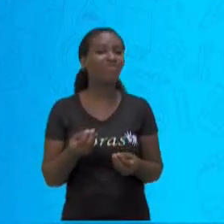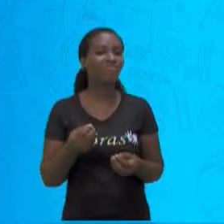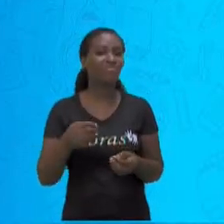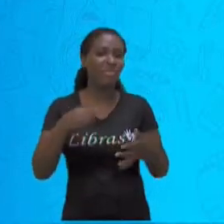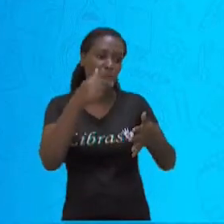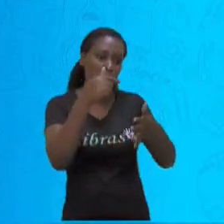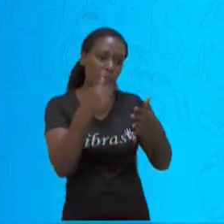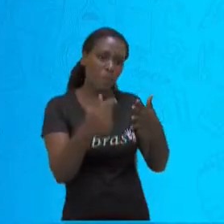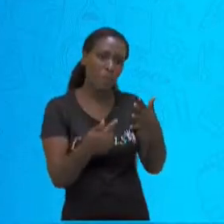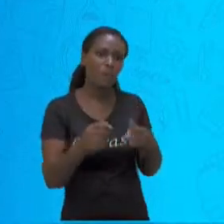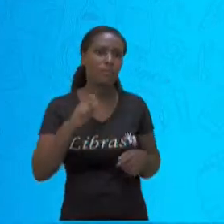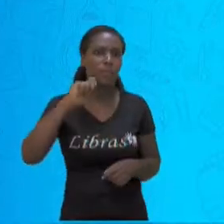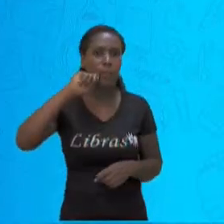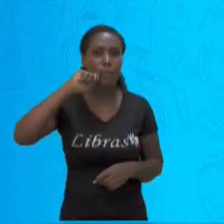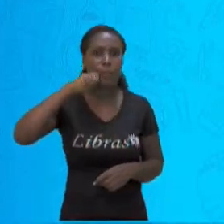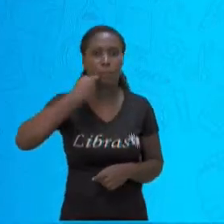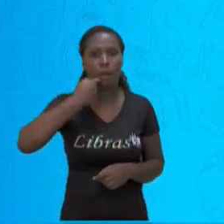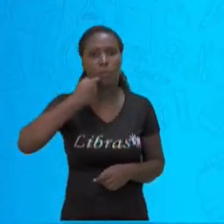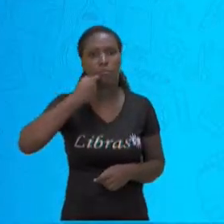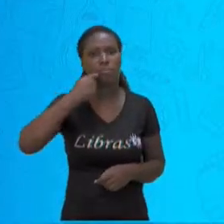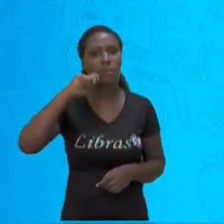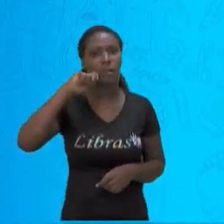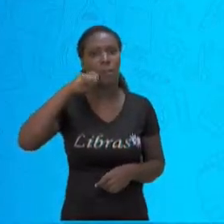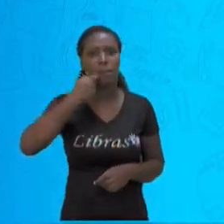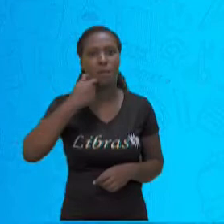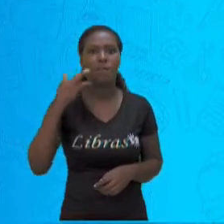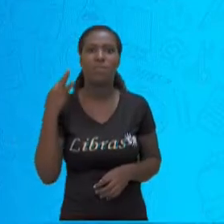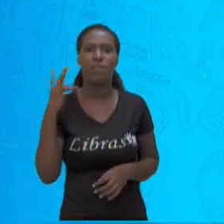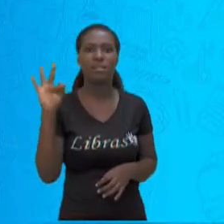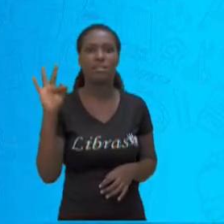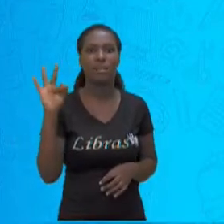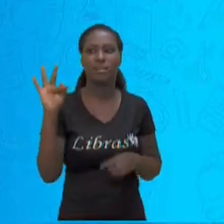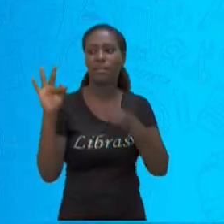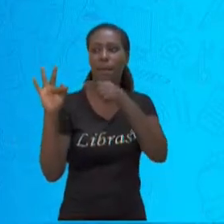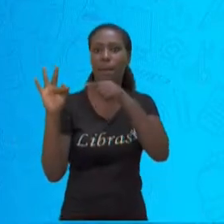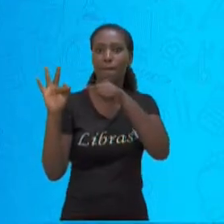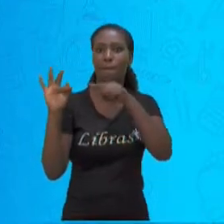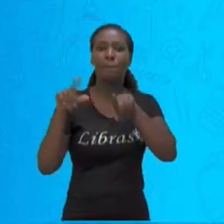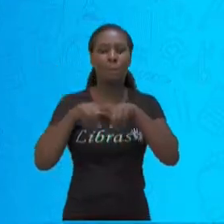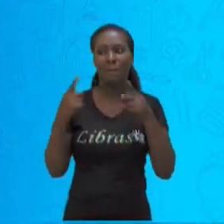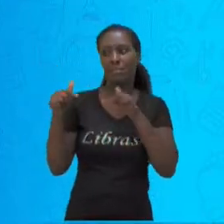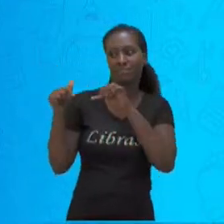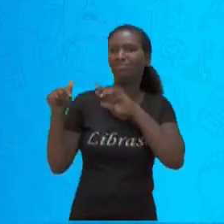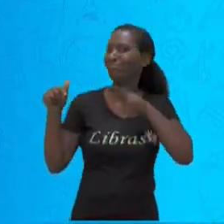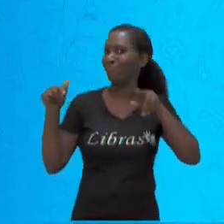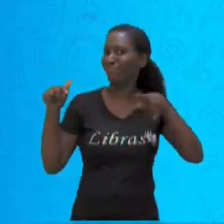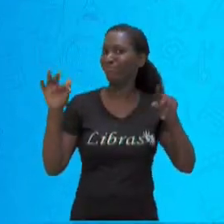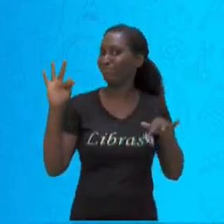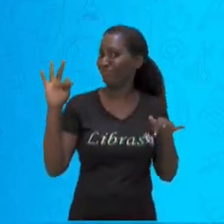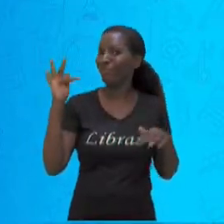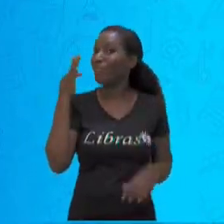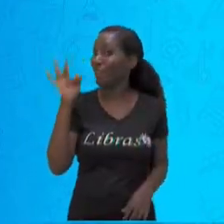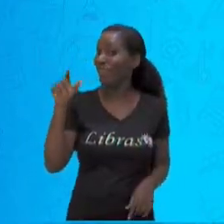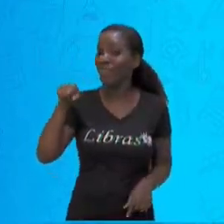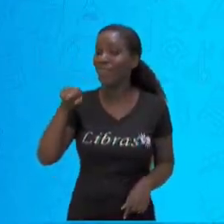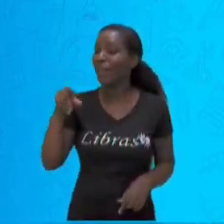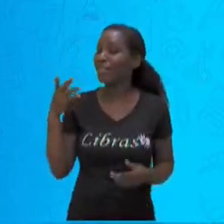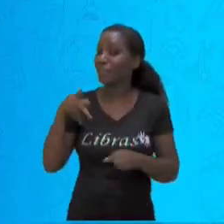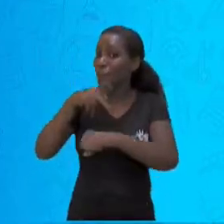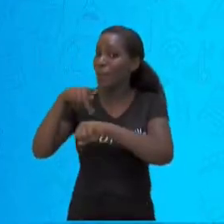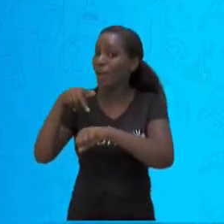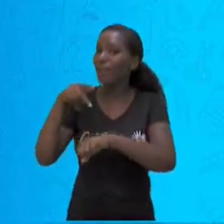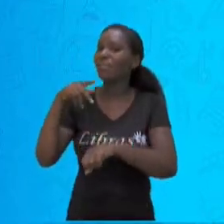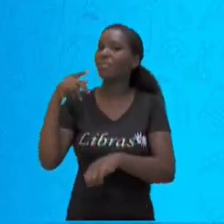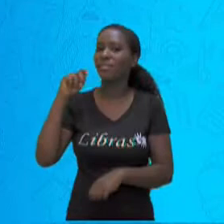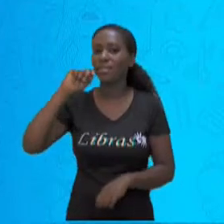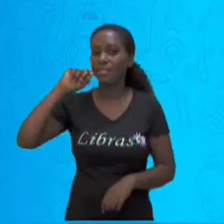pão francês, que nem é francês, diga-se de passagem. Olha só que interessante, nós esquecemos